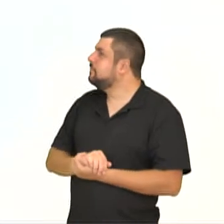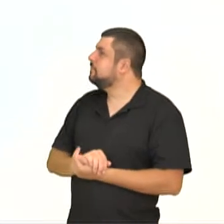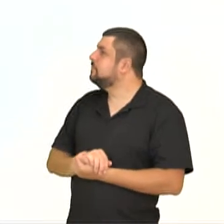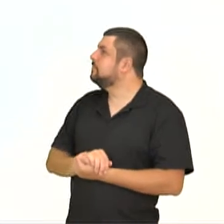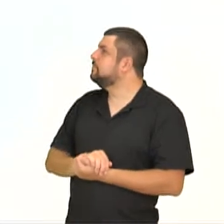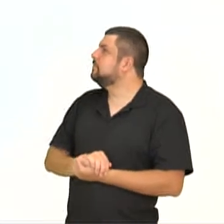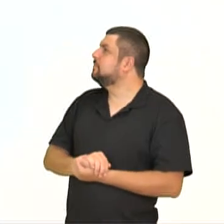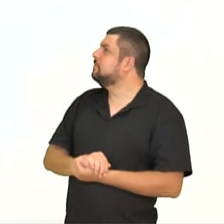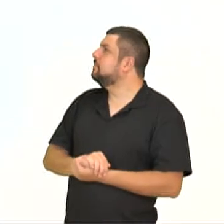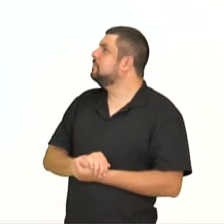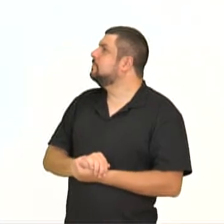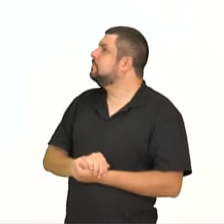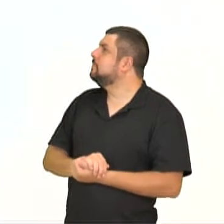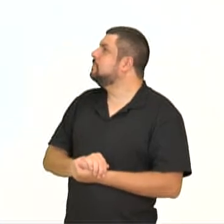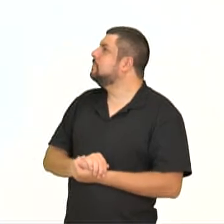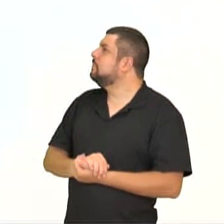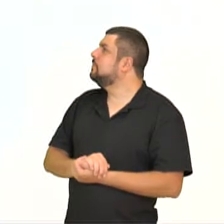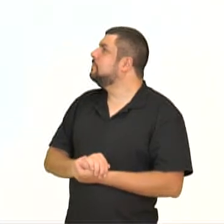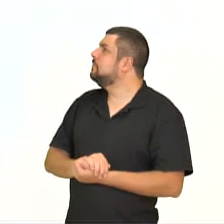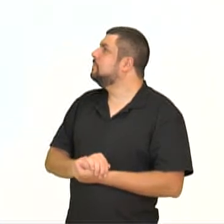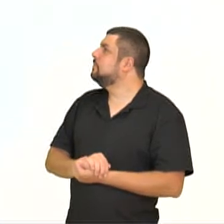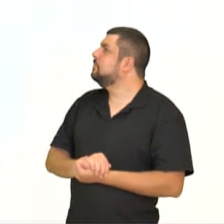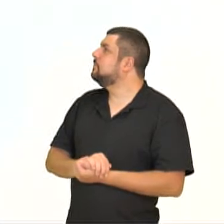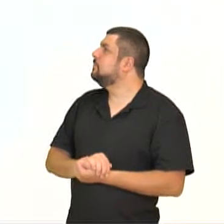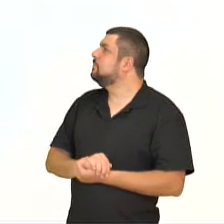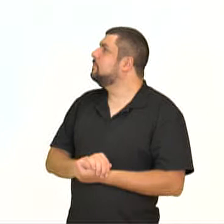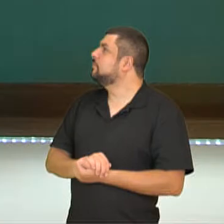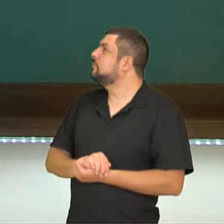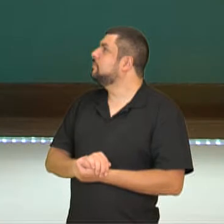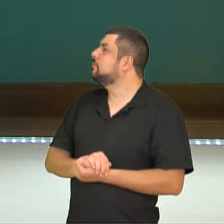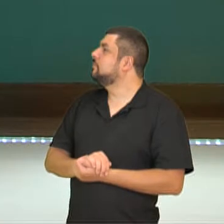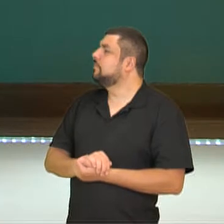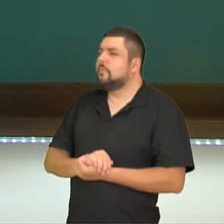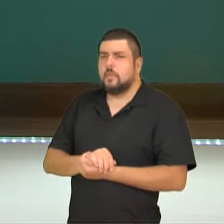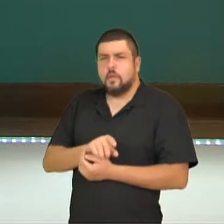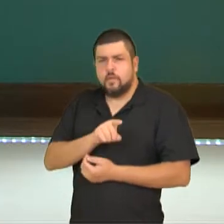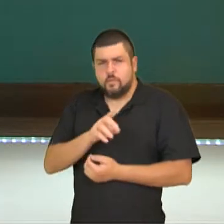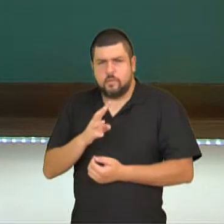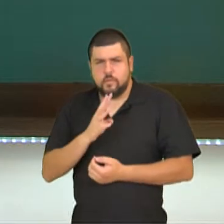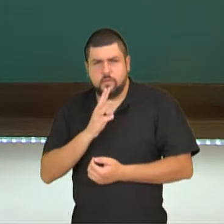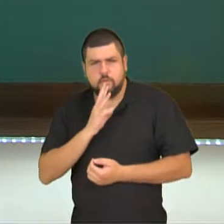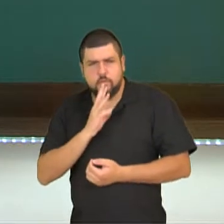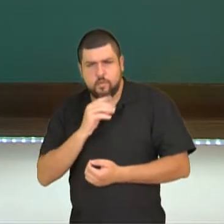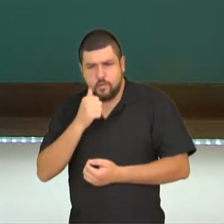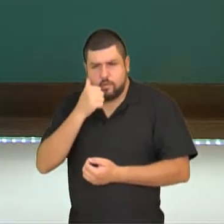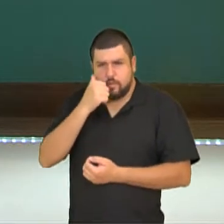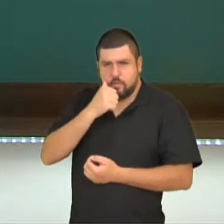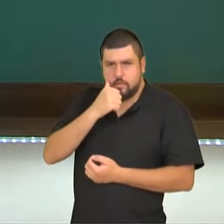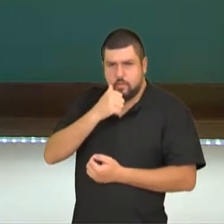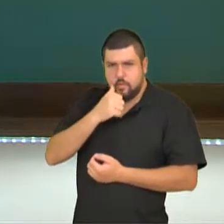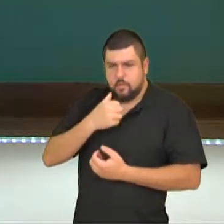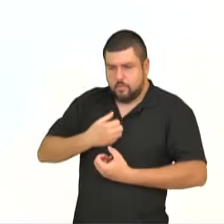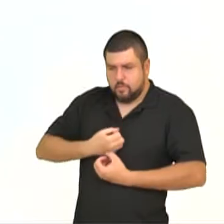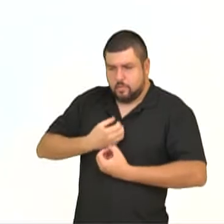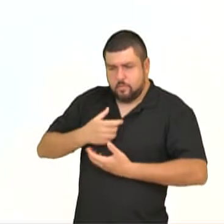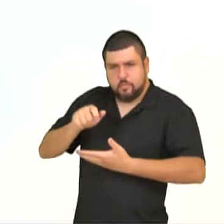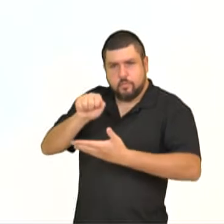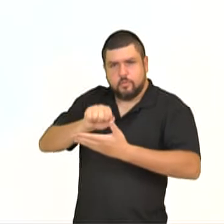de una gran poetisa brasileña y paranaense? ¿Ya ouviram falar de uma poeta